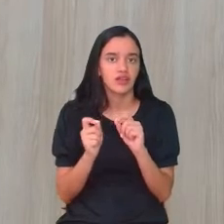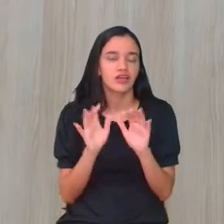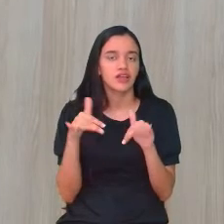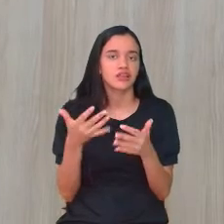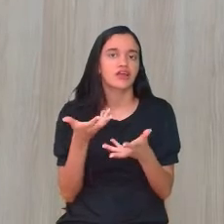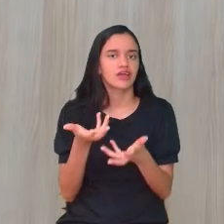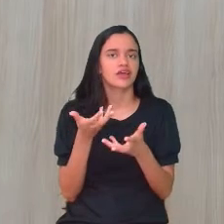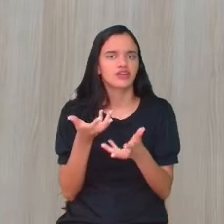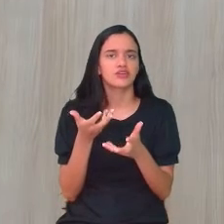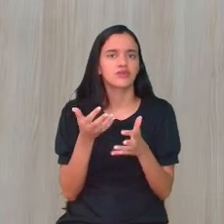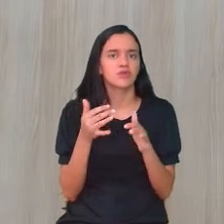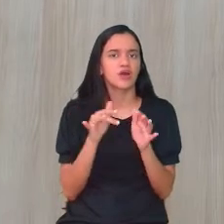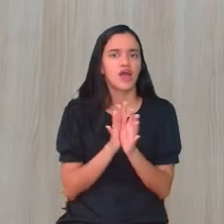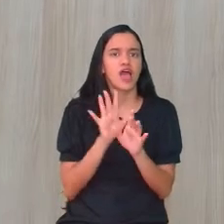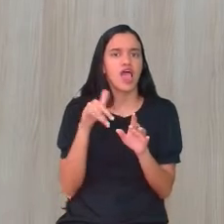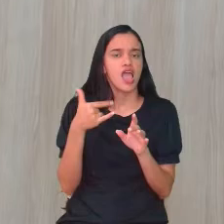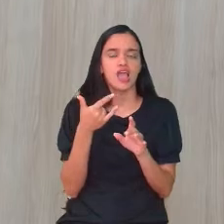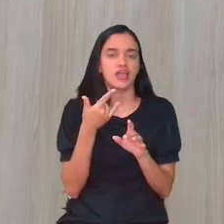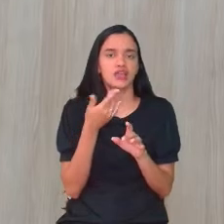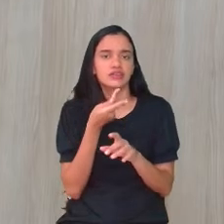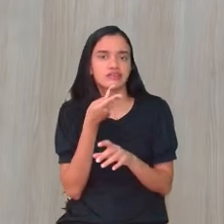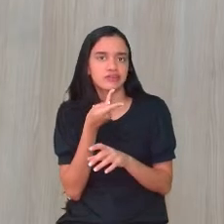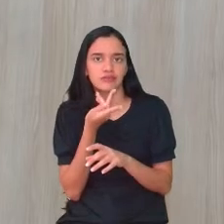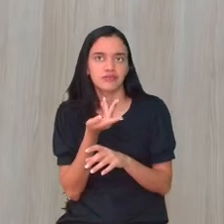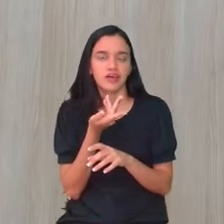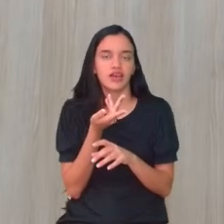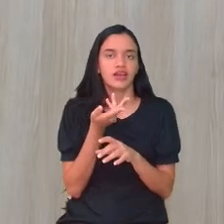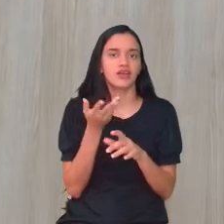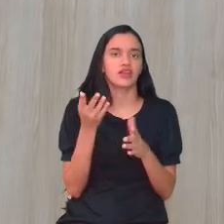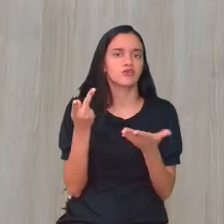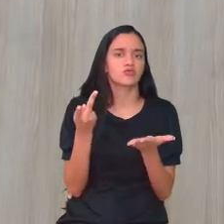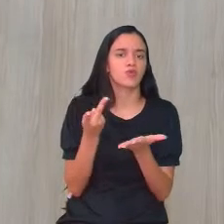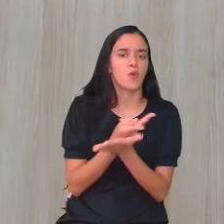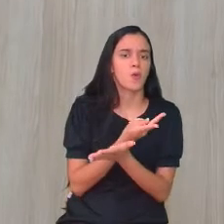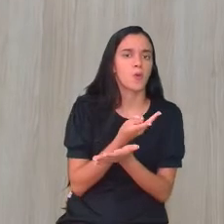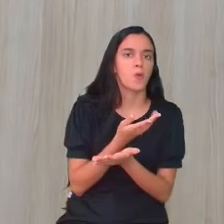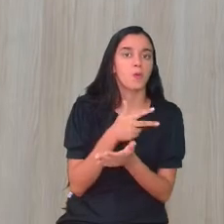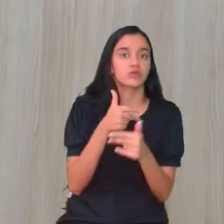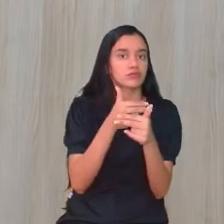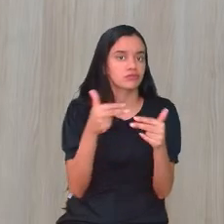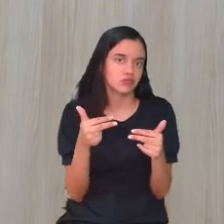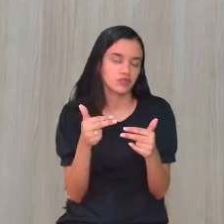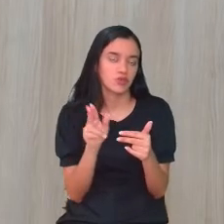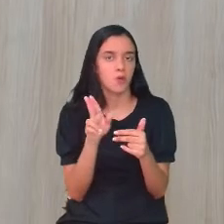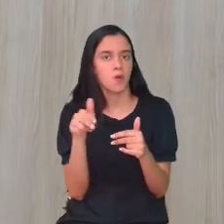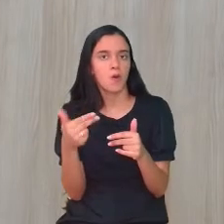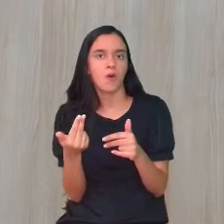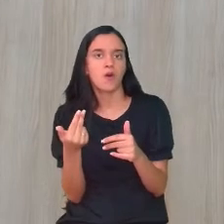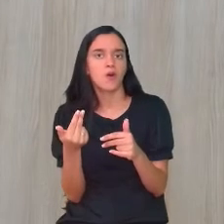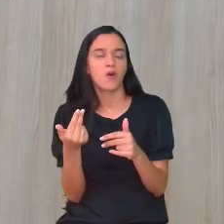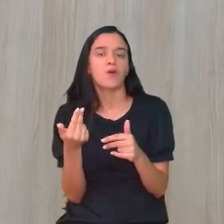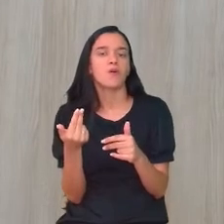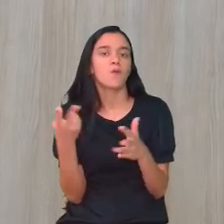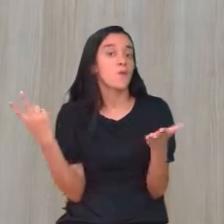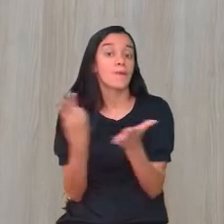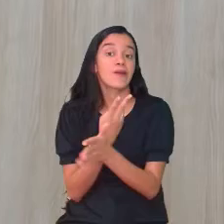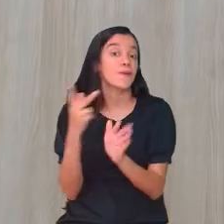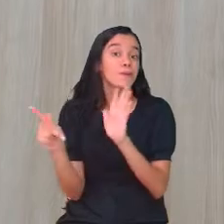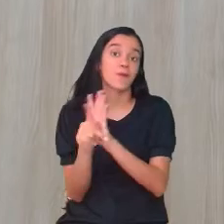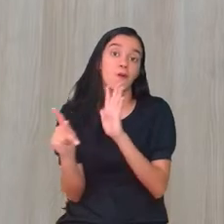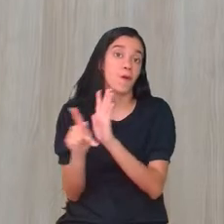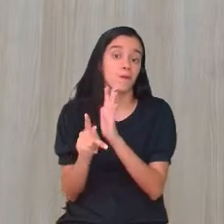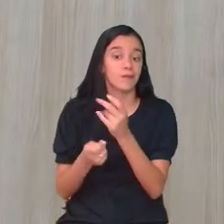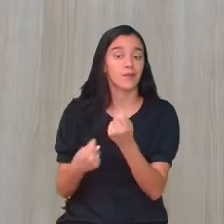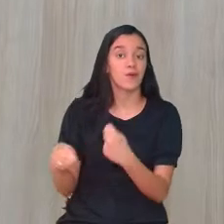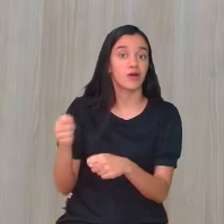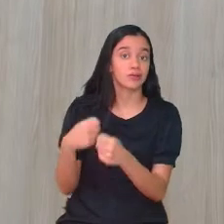fumaça ali para encobrir alguma coisa de errado que ela vem fazendo, ou alguma incompetência